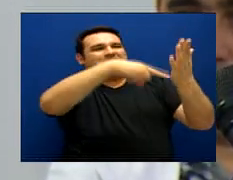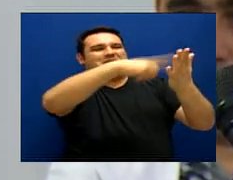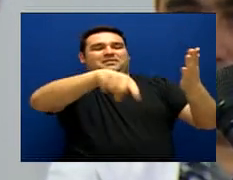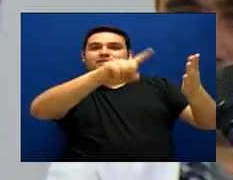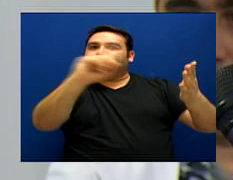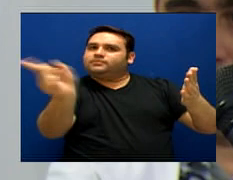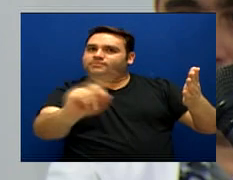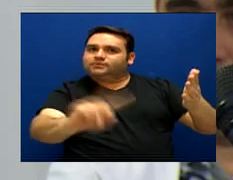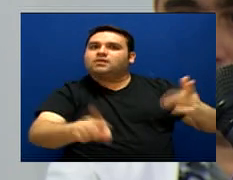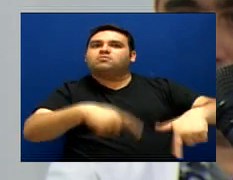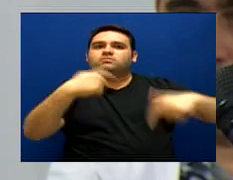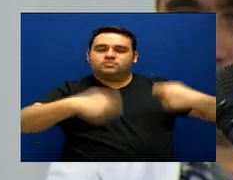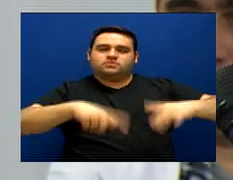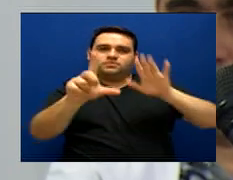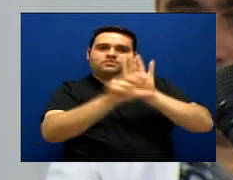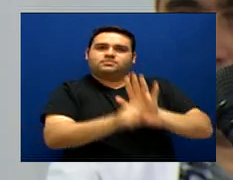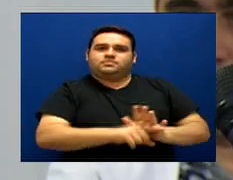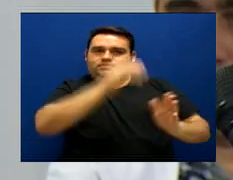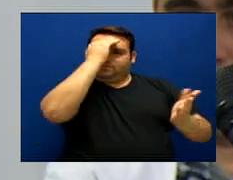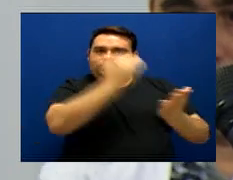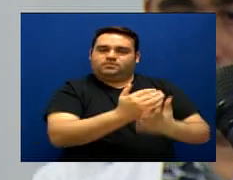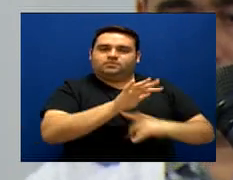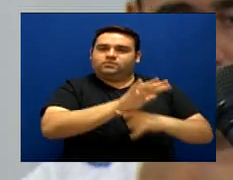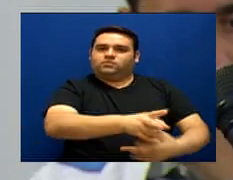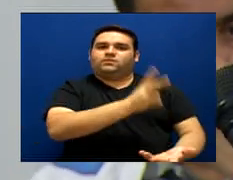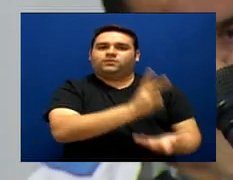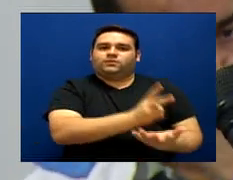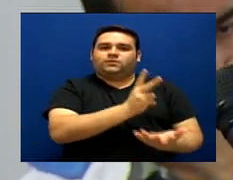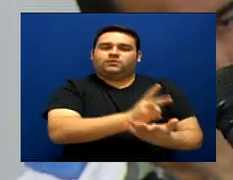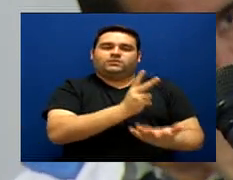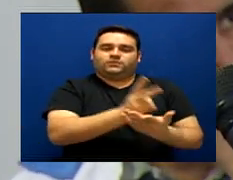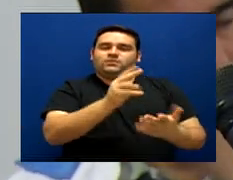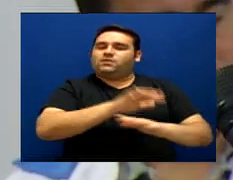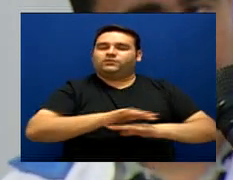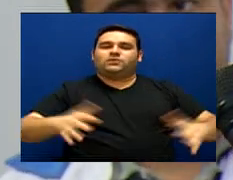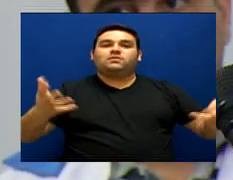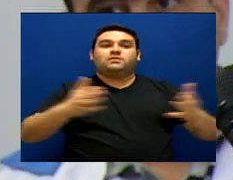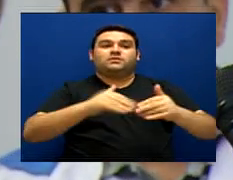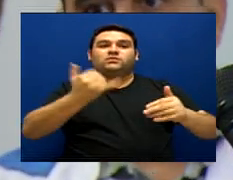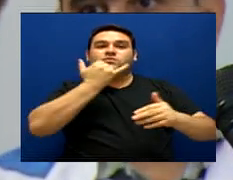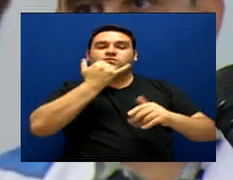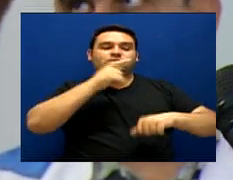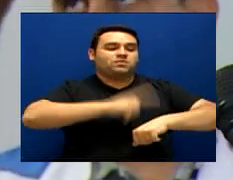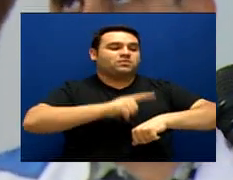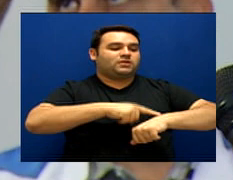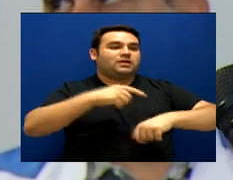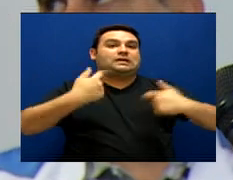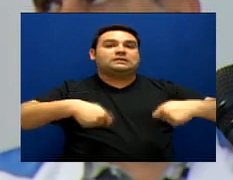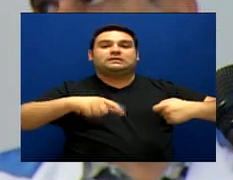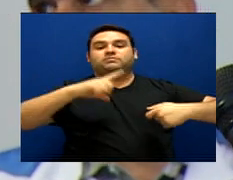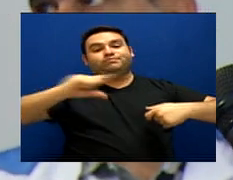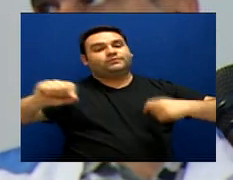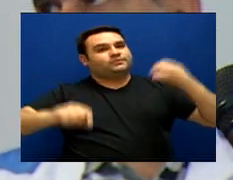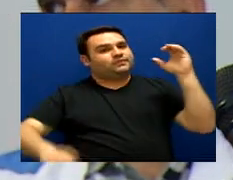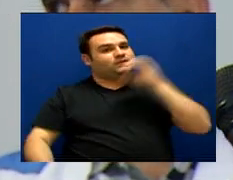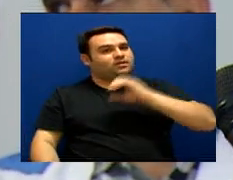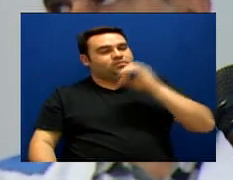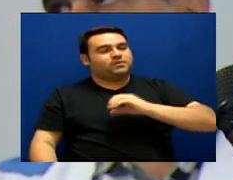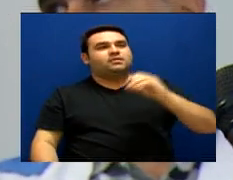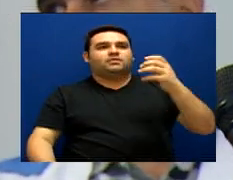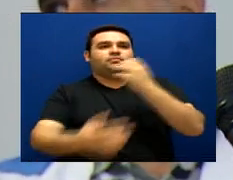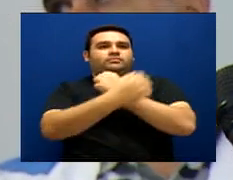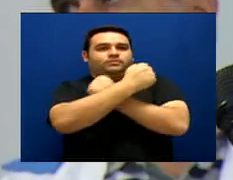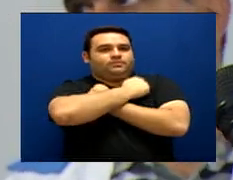lei e outras leis que contemplam os direitos dos animais. É isso, eu peço desculpa por ter que sair logo em seguida, mas